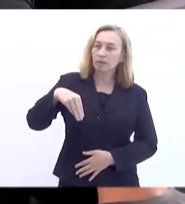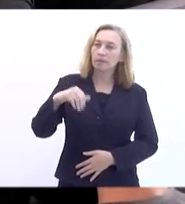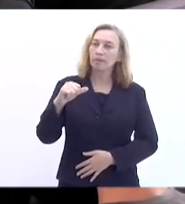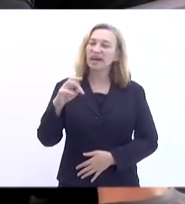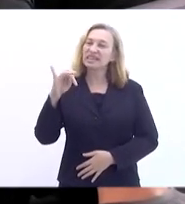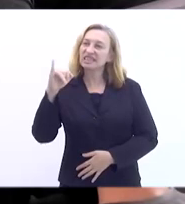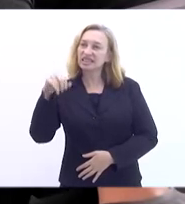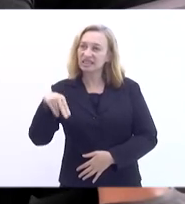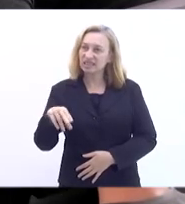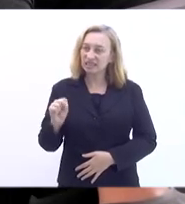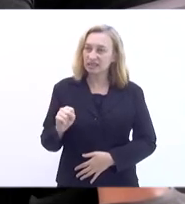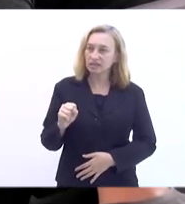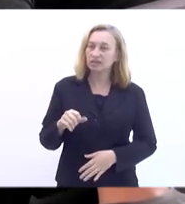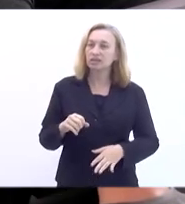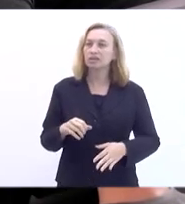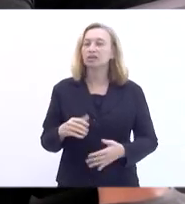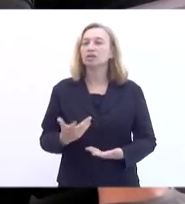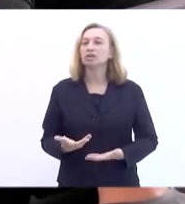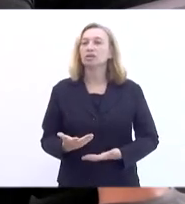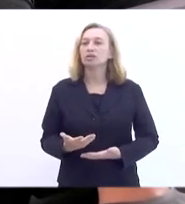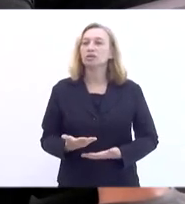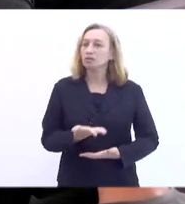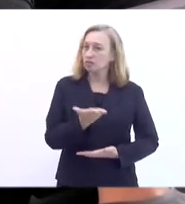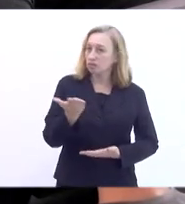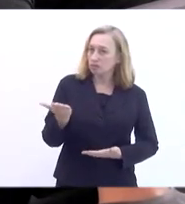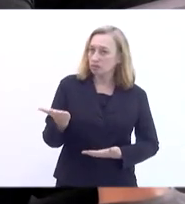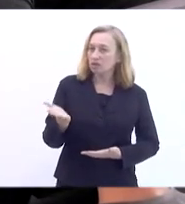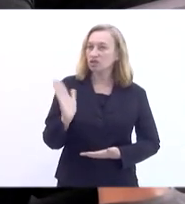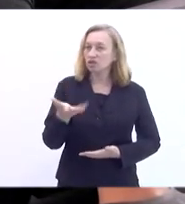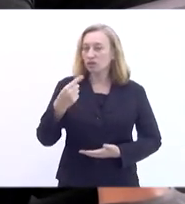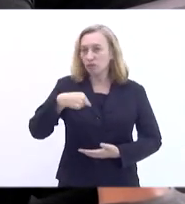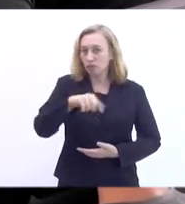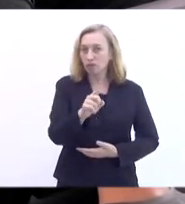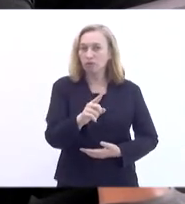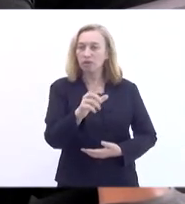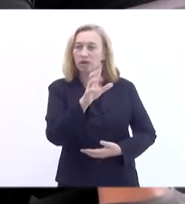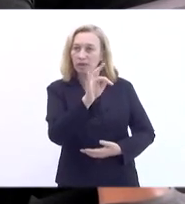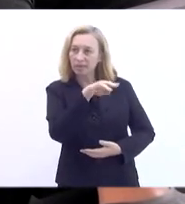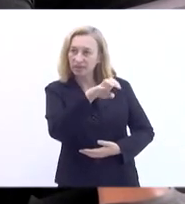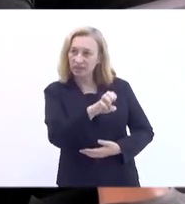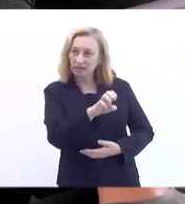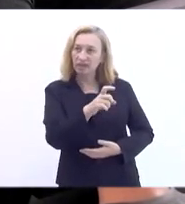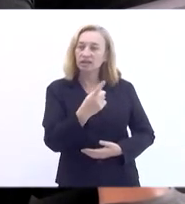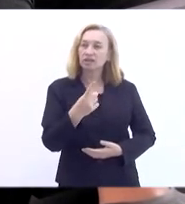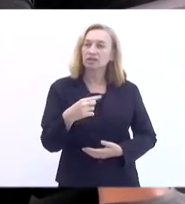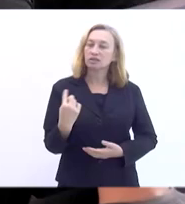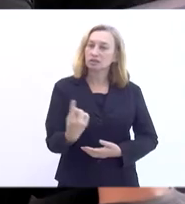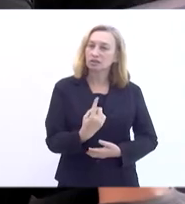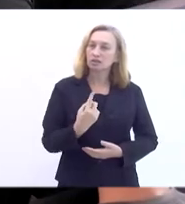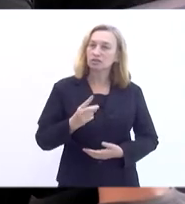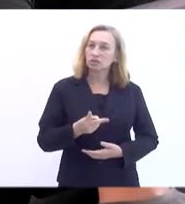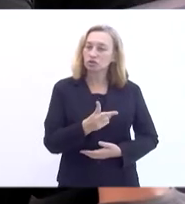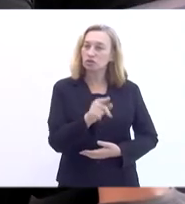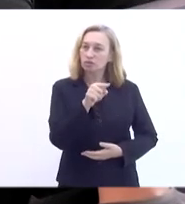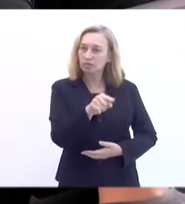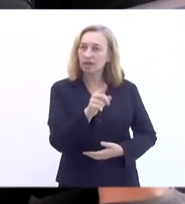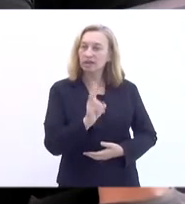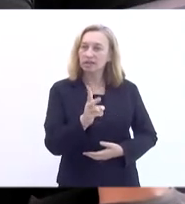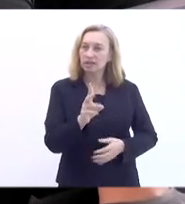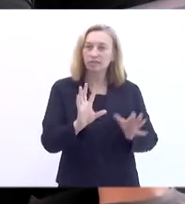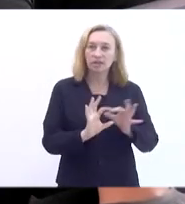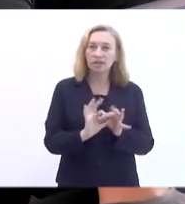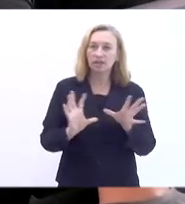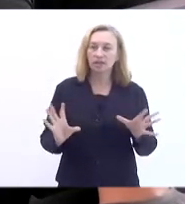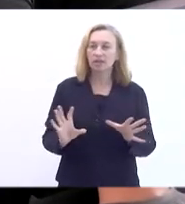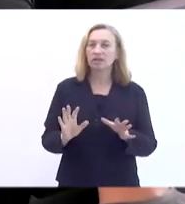a maior parte dos Senhores já frequentou lá meu gabinete nós estamos e permanecemos né todo tempo